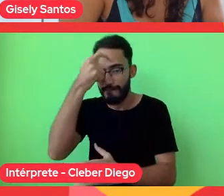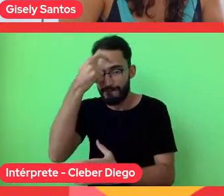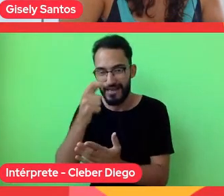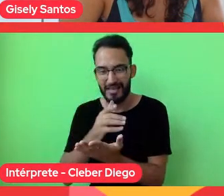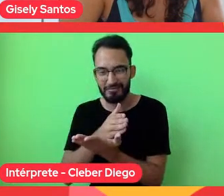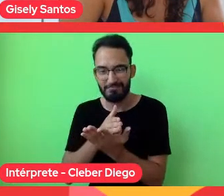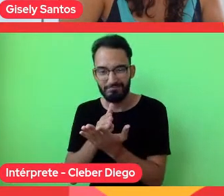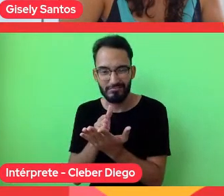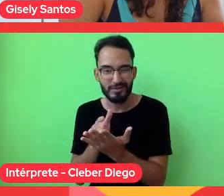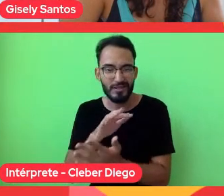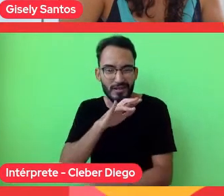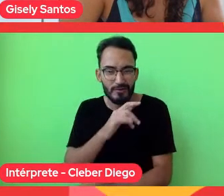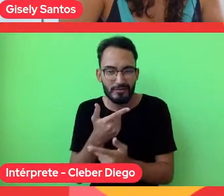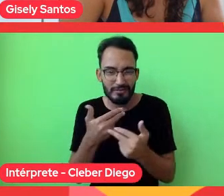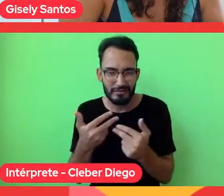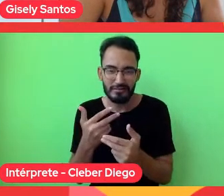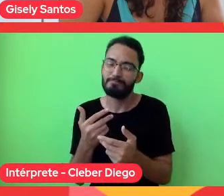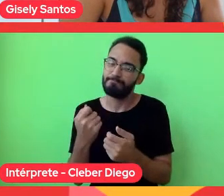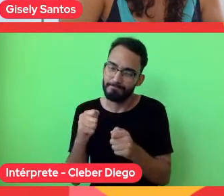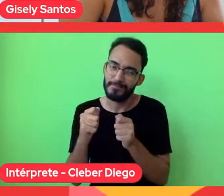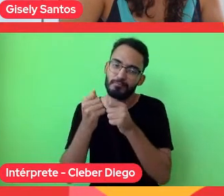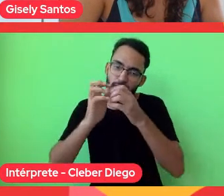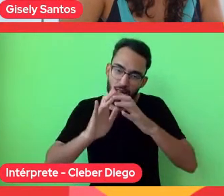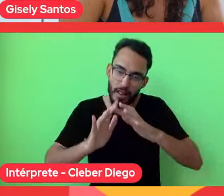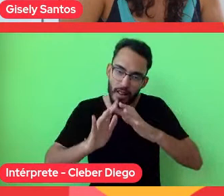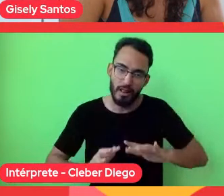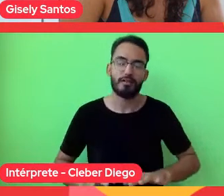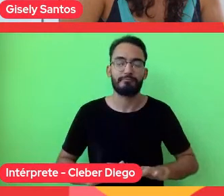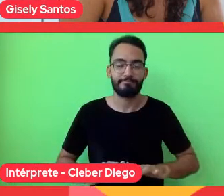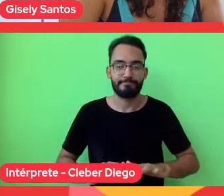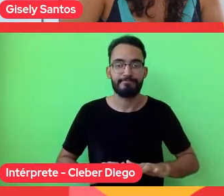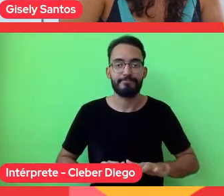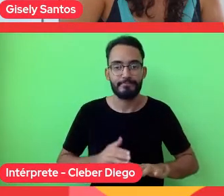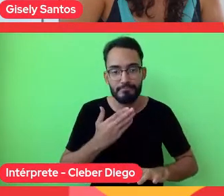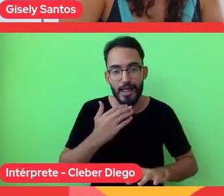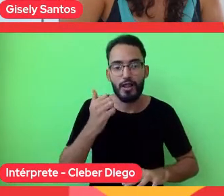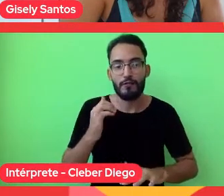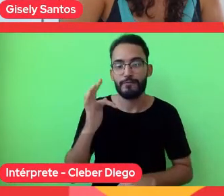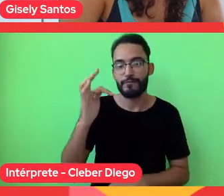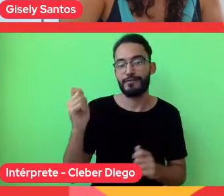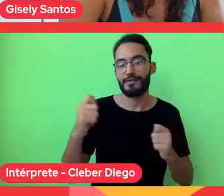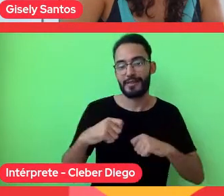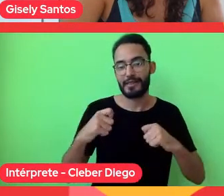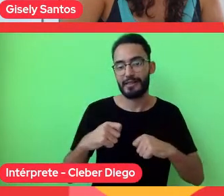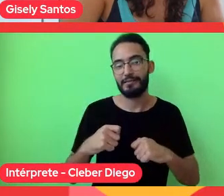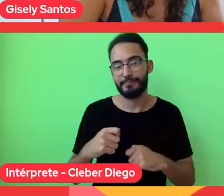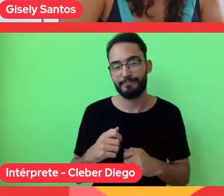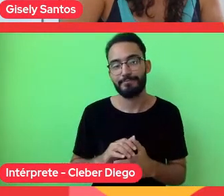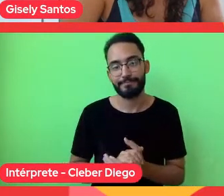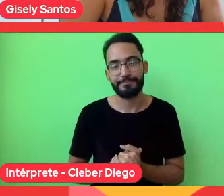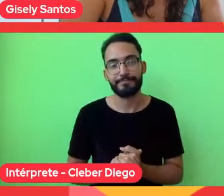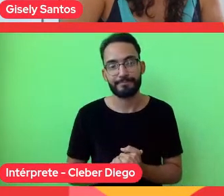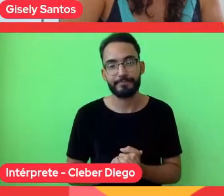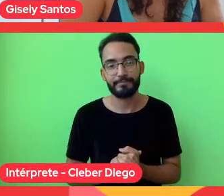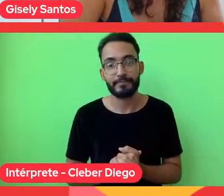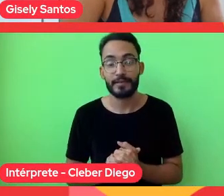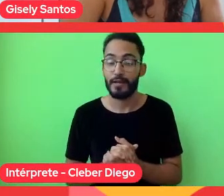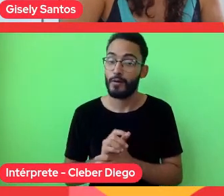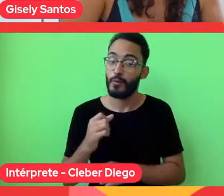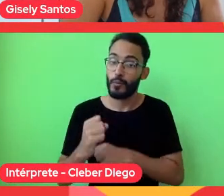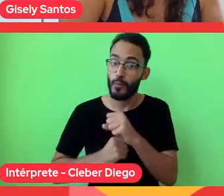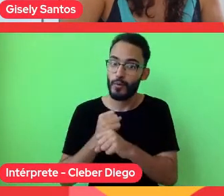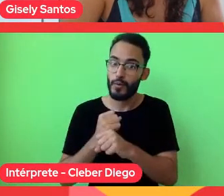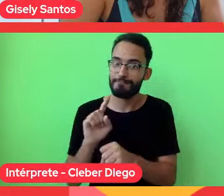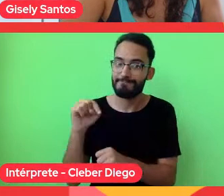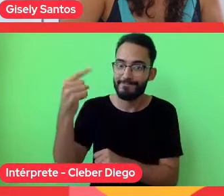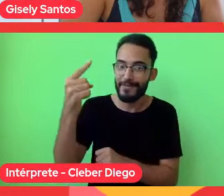que fazem parte ainda da humanidade, muito, né, e que ano que vem seja melhor